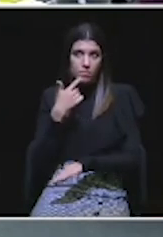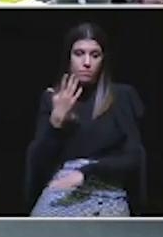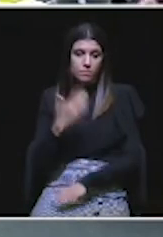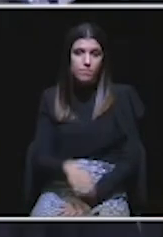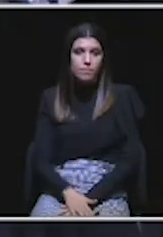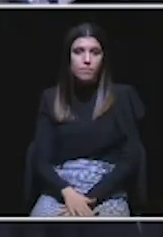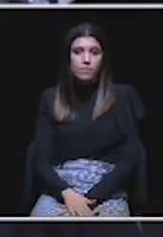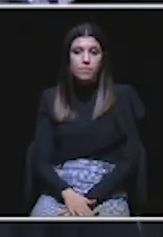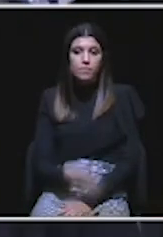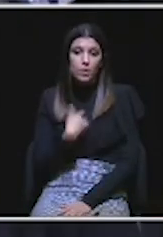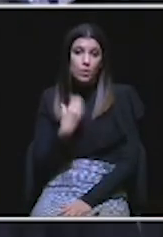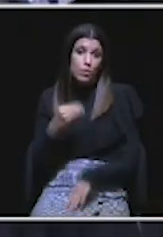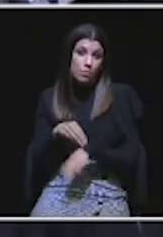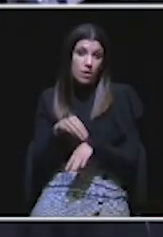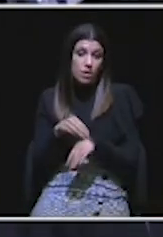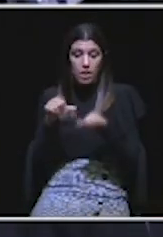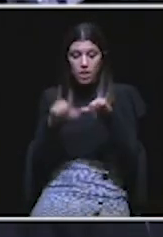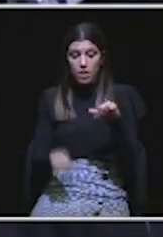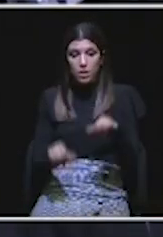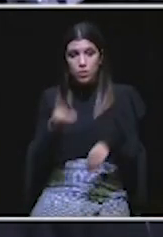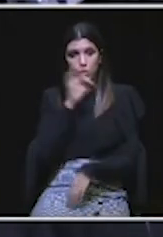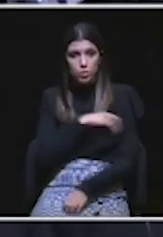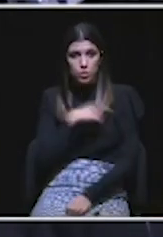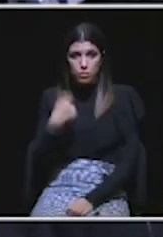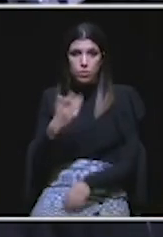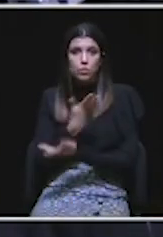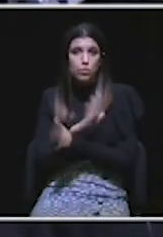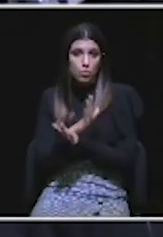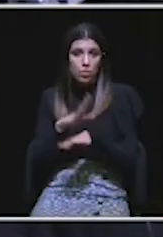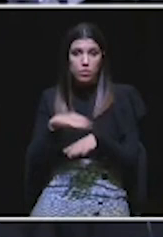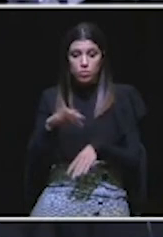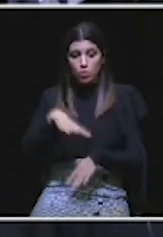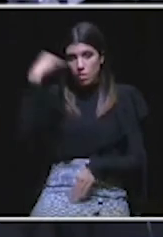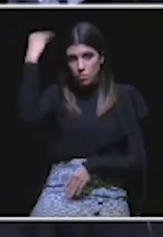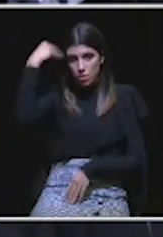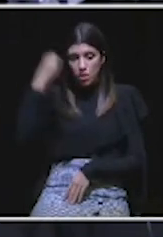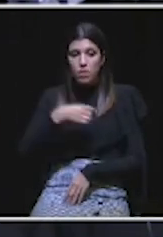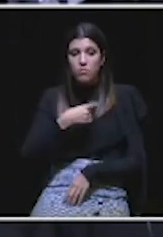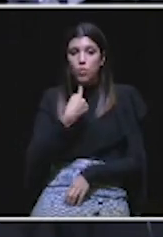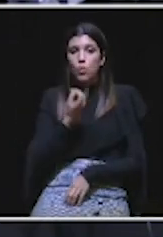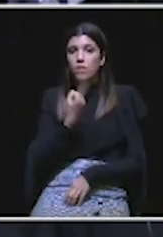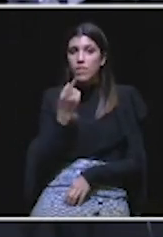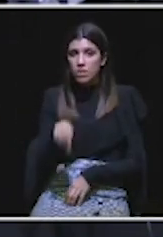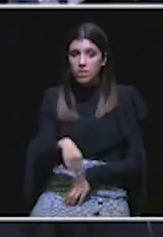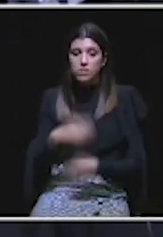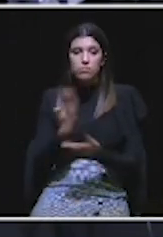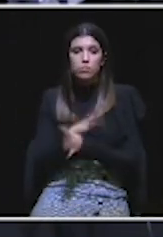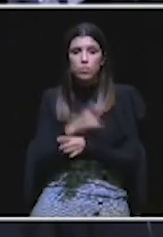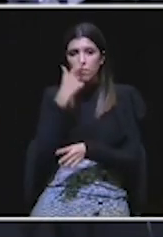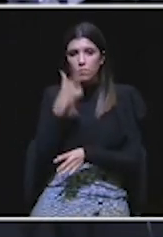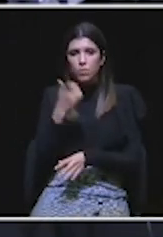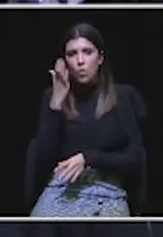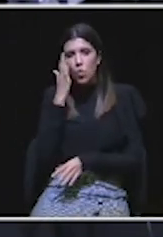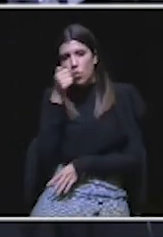Eu não posso deixar de comentar as declarações do Sr. Presidente na sequência do incêndio na Moraria e que repetiu aqui há pouco. À tragédia da sobrelotação, da